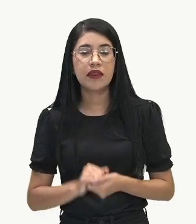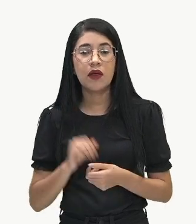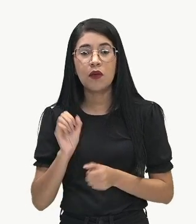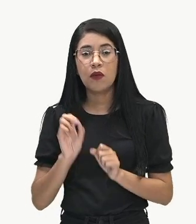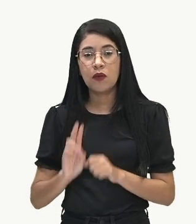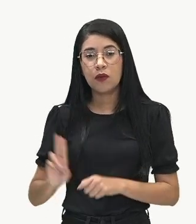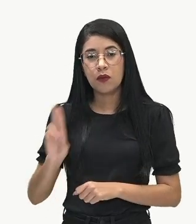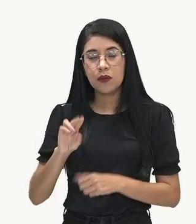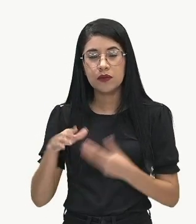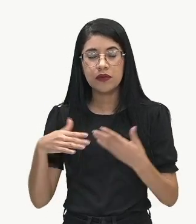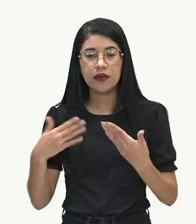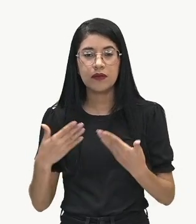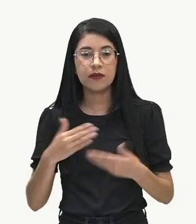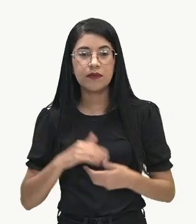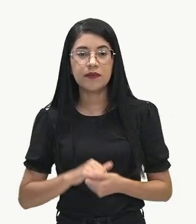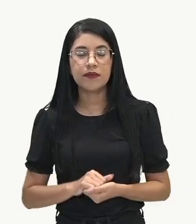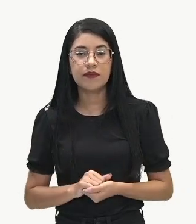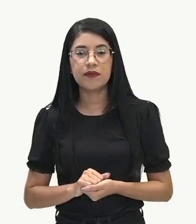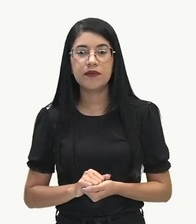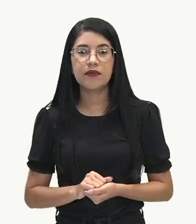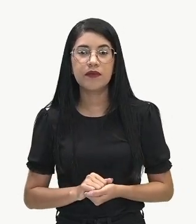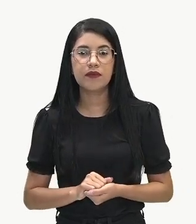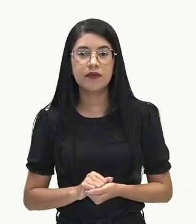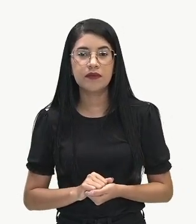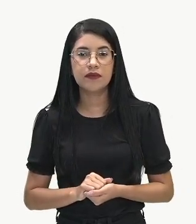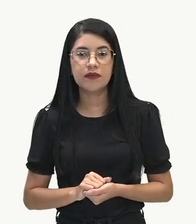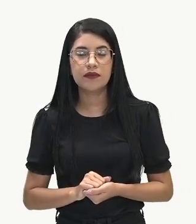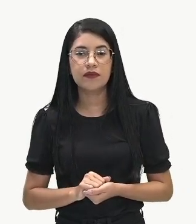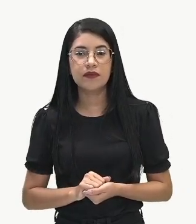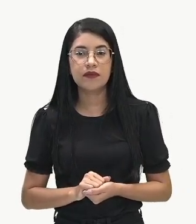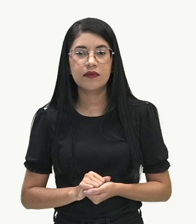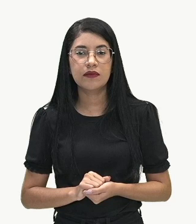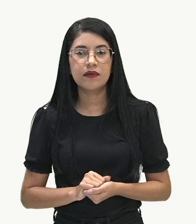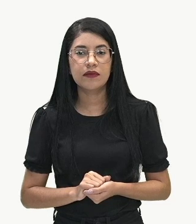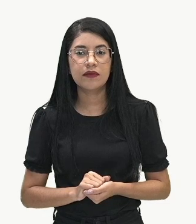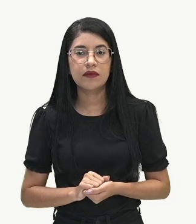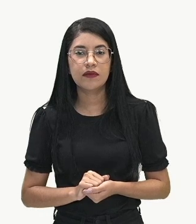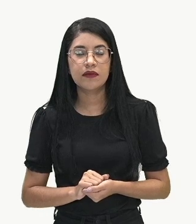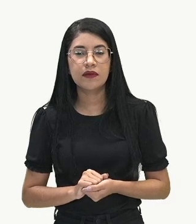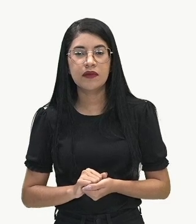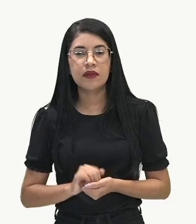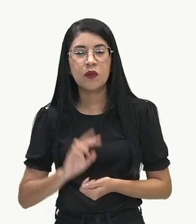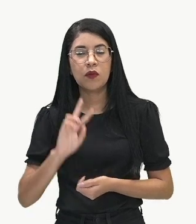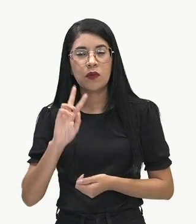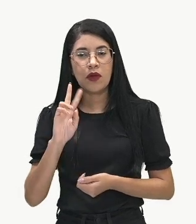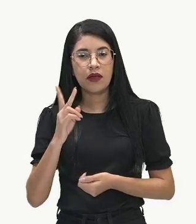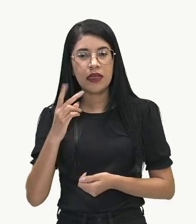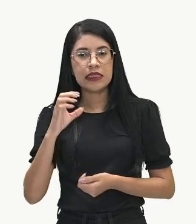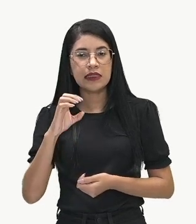seguinte. Nós teremos a entalpia do CHCl